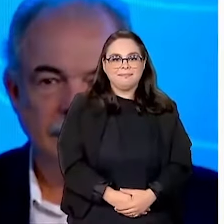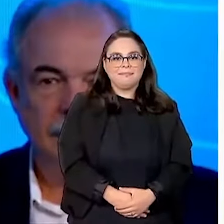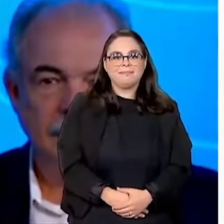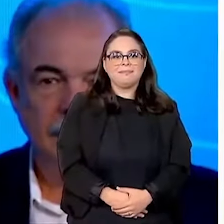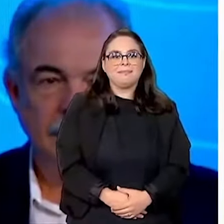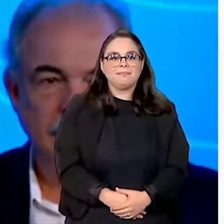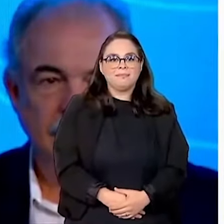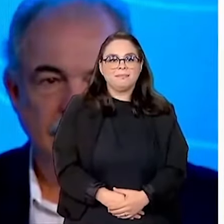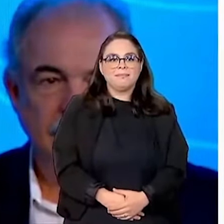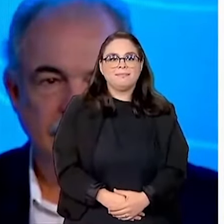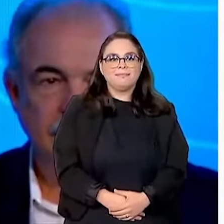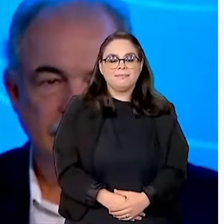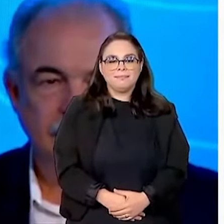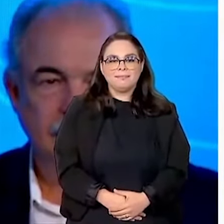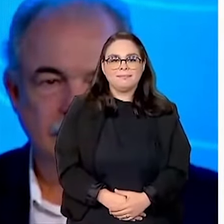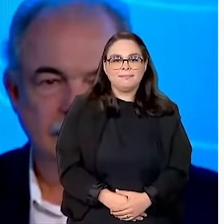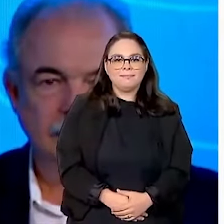já